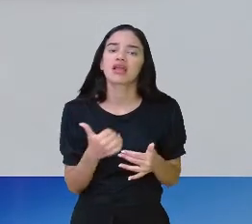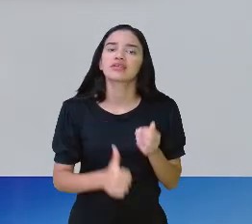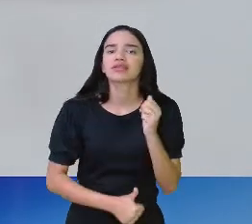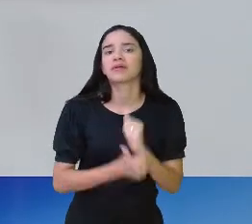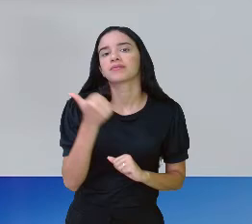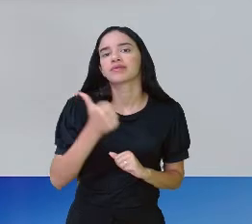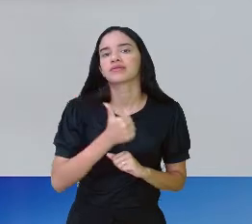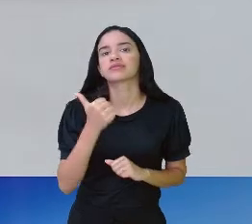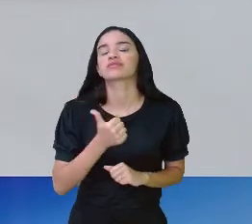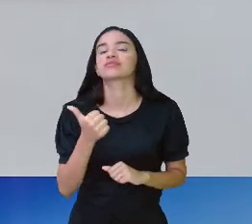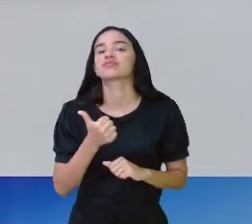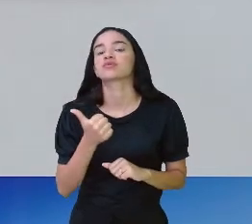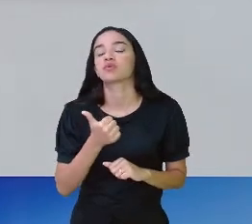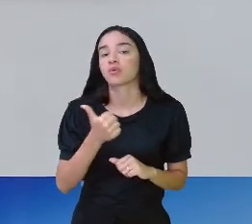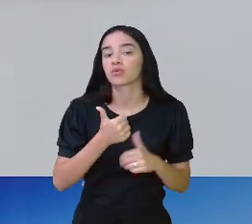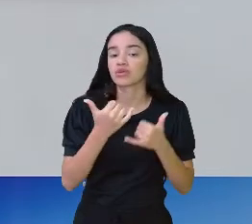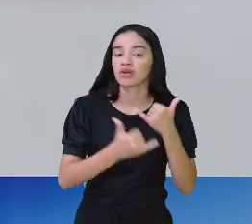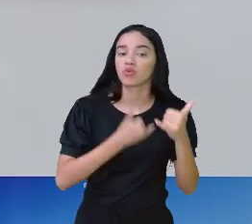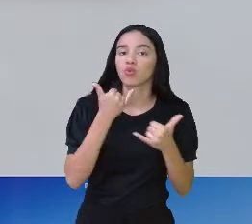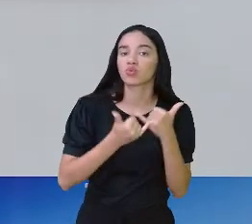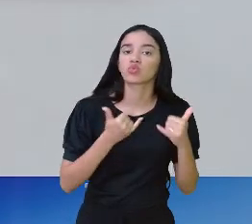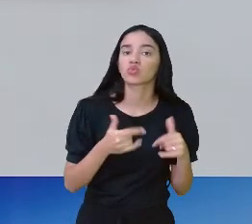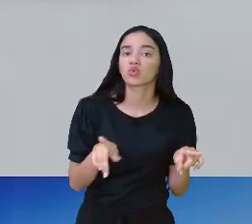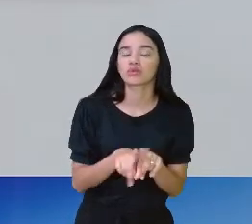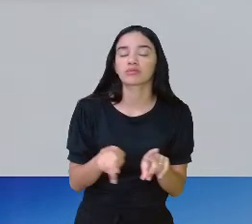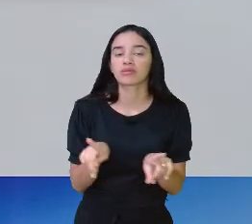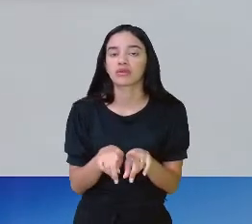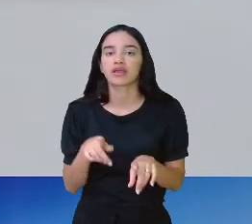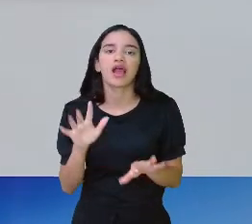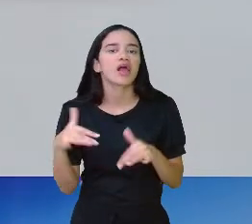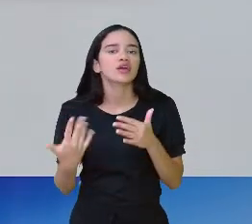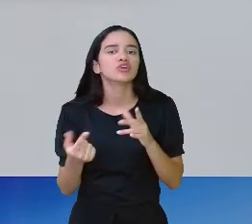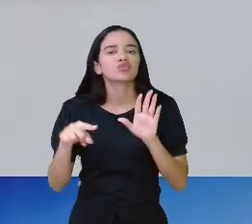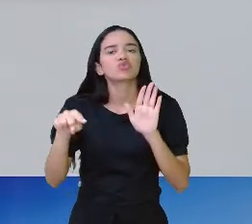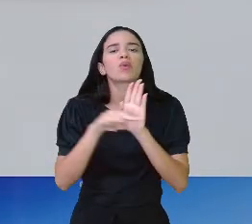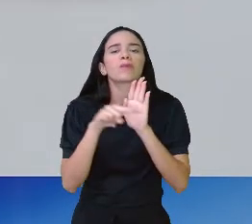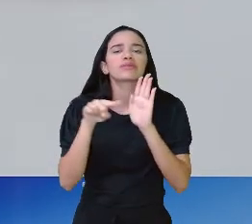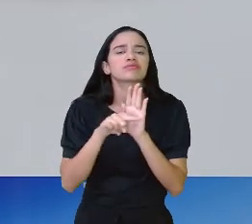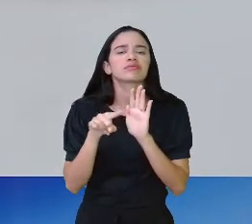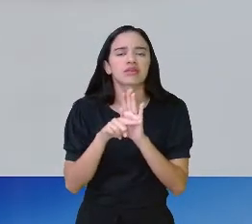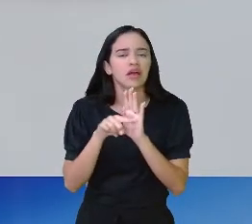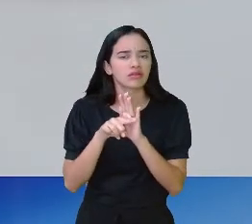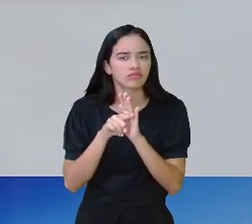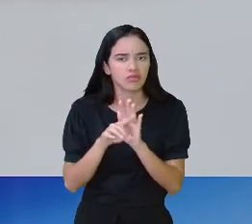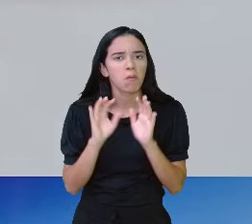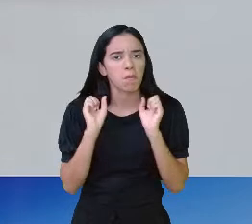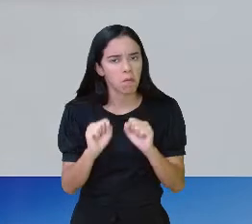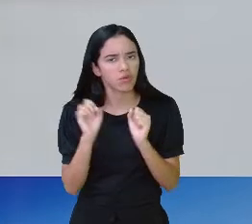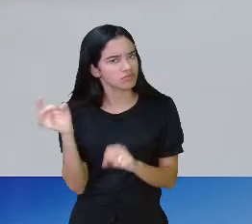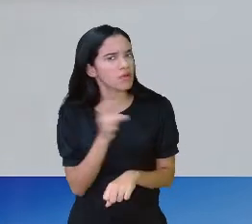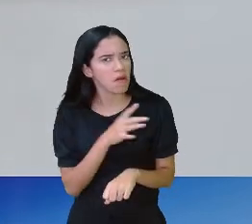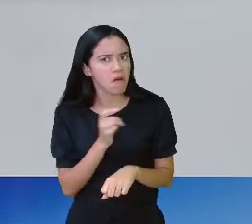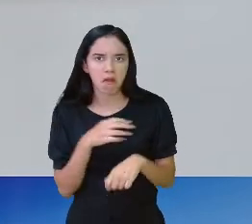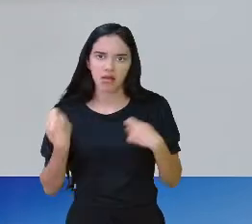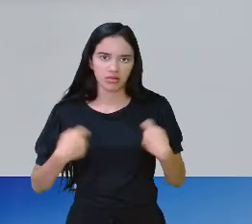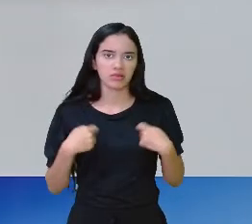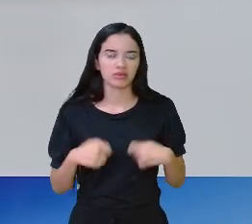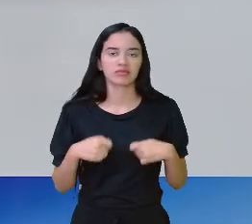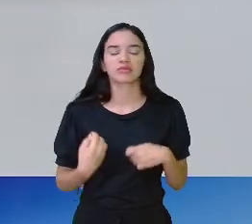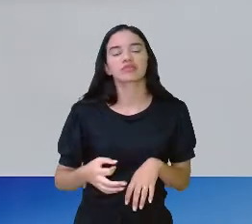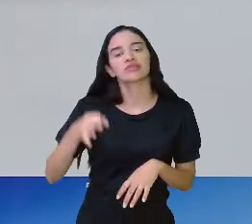primeira rodada e a segunda. Subtração. Pode fazer sem medo que o resultado